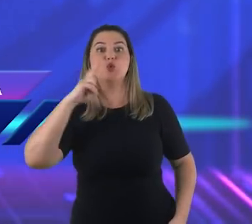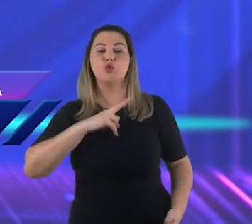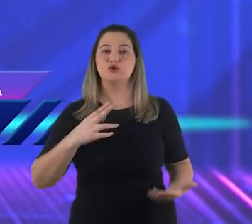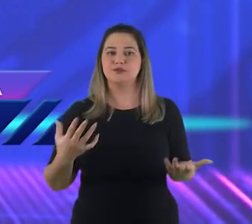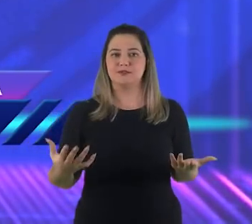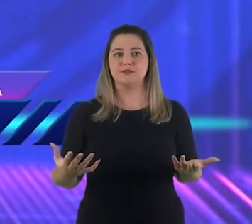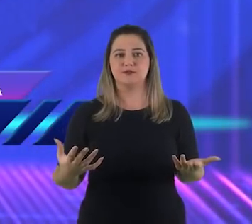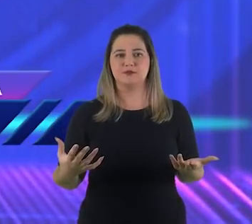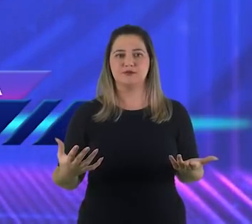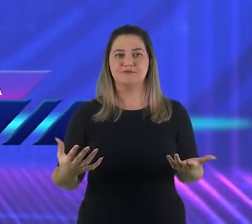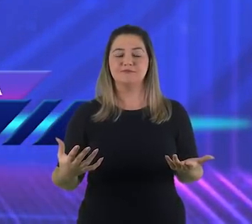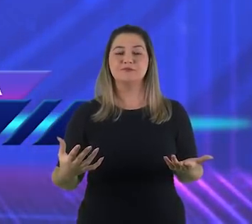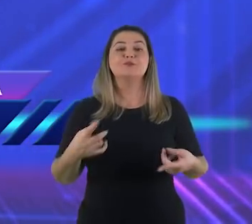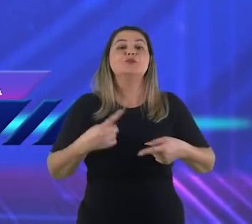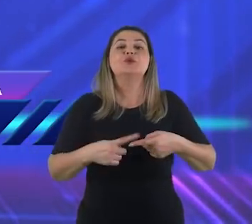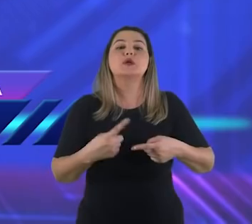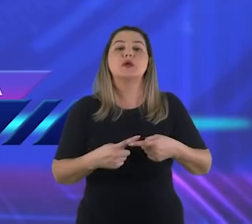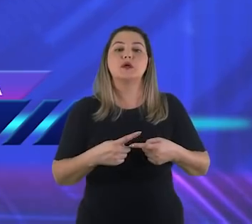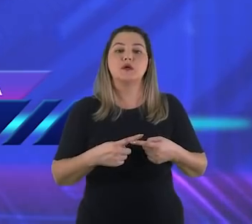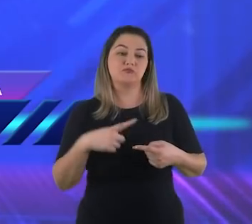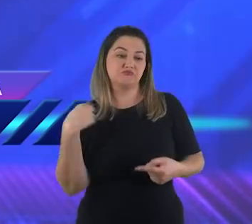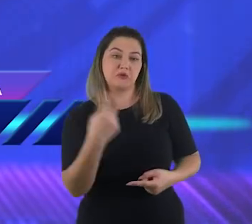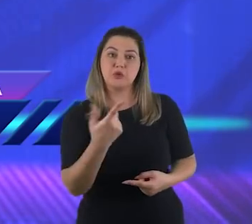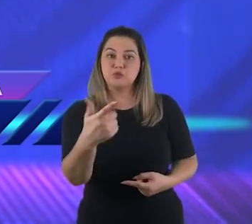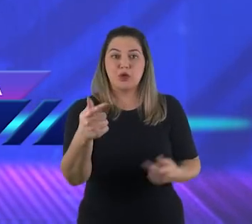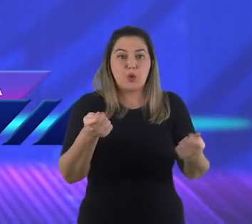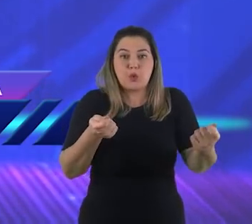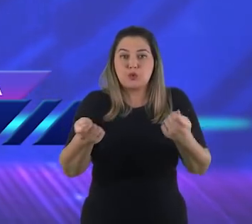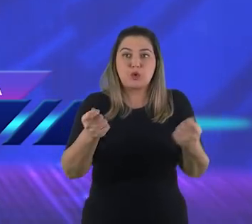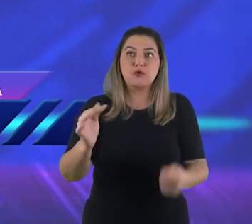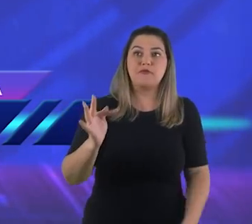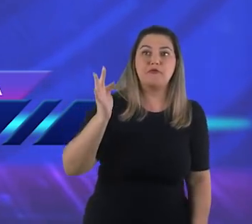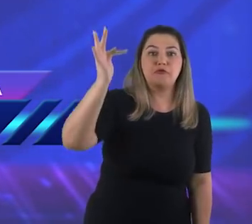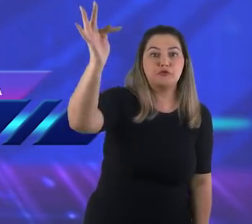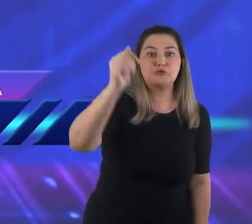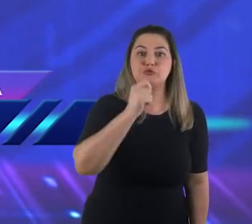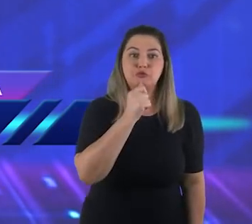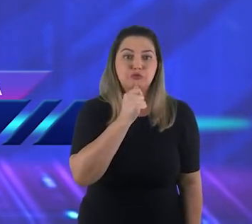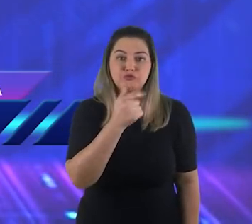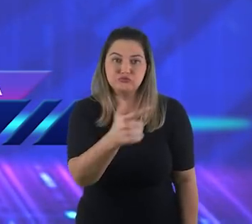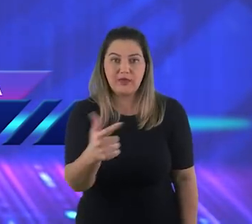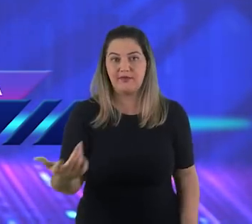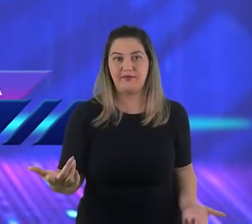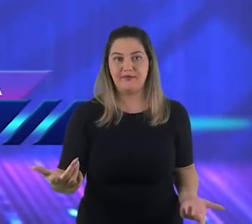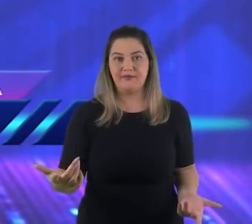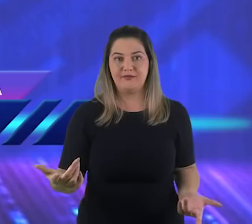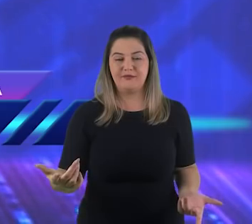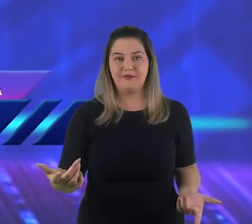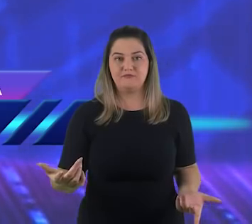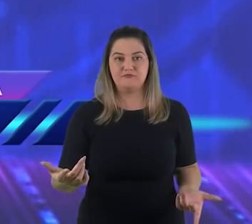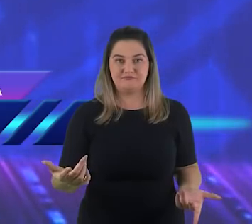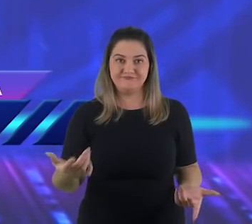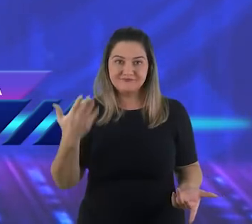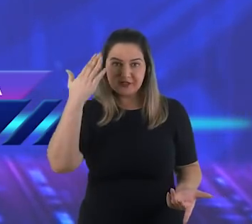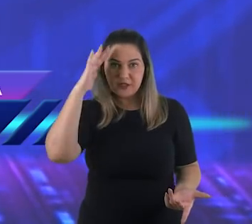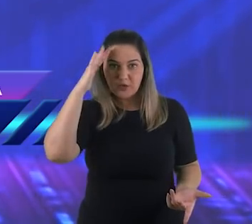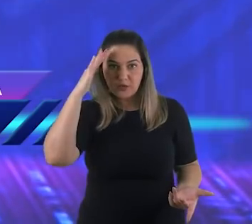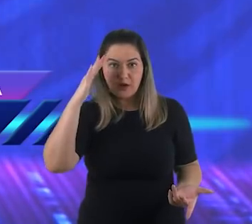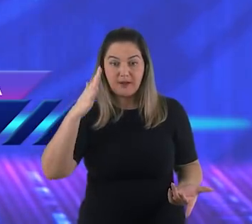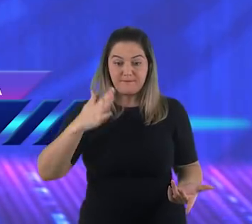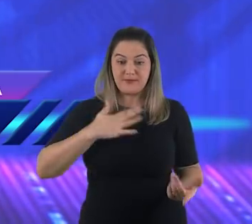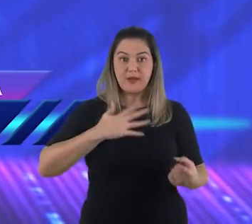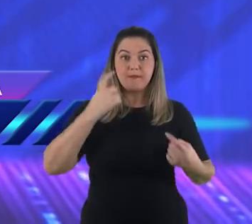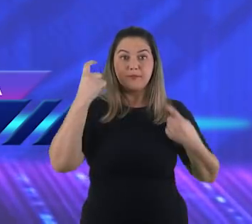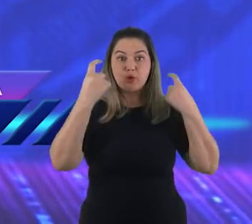temos controle do nosso futuro. Embora a arena fale do futuro, a minha maior